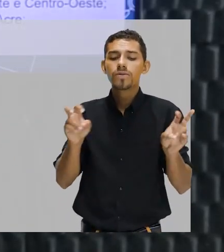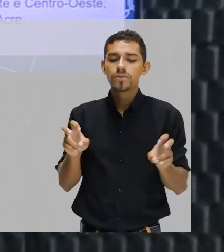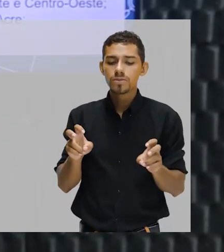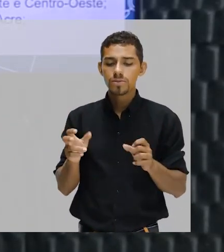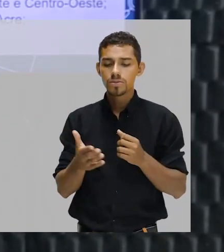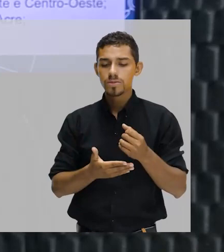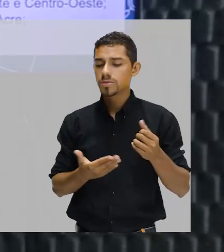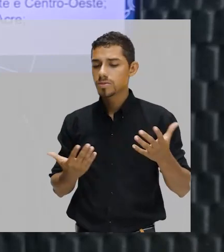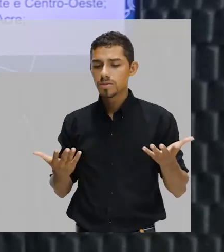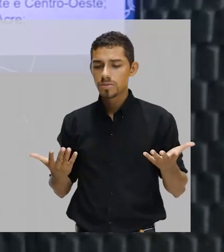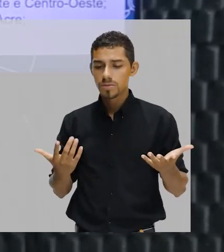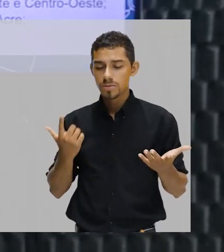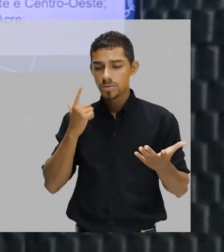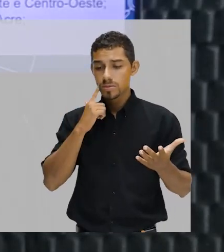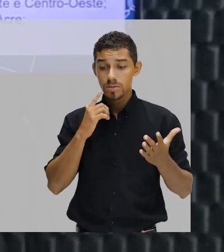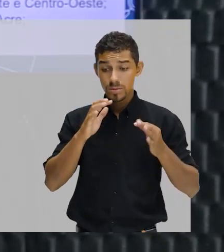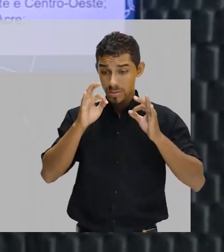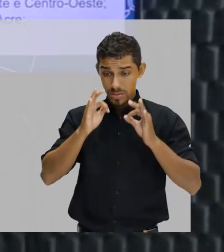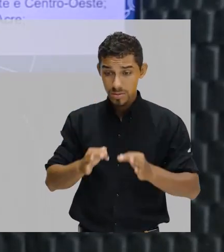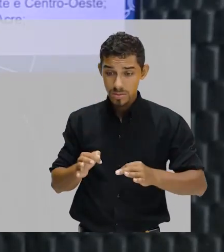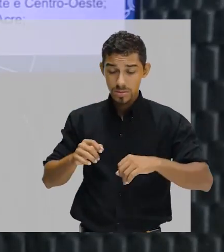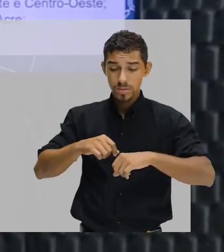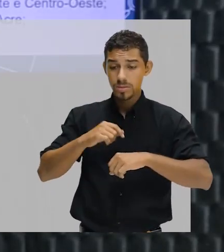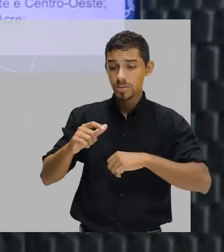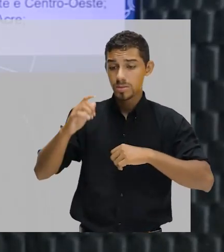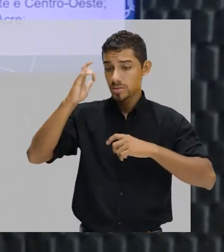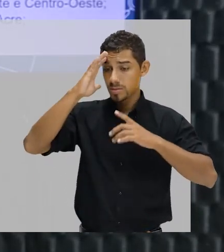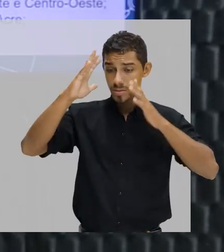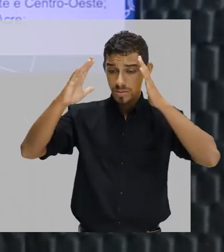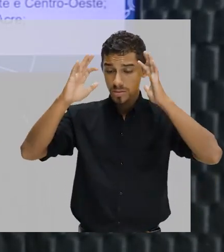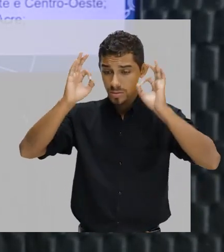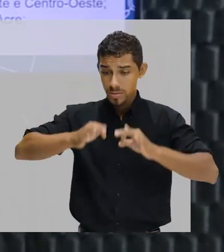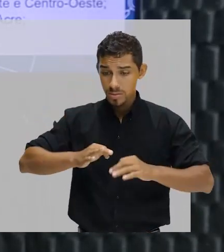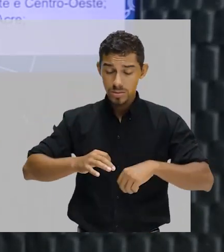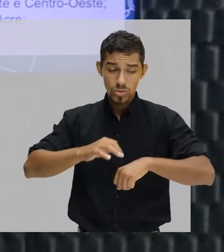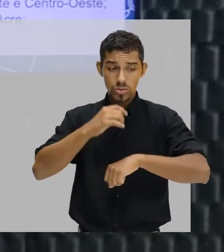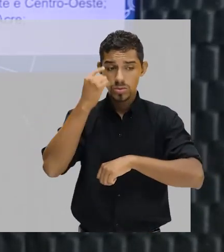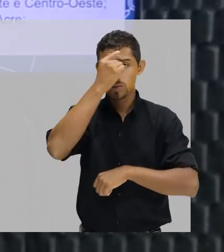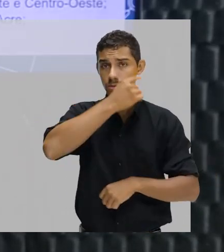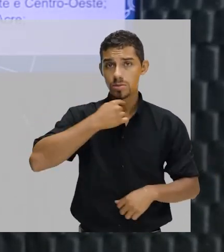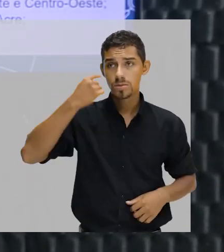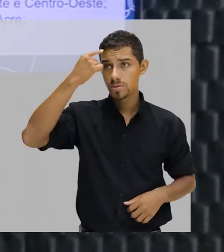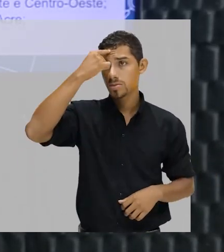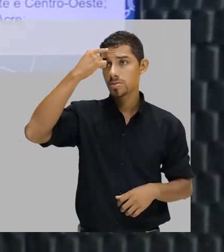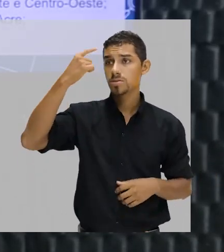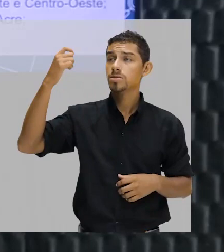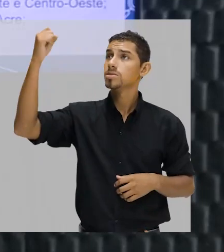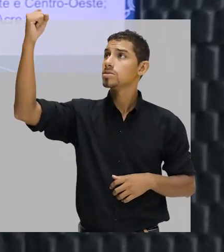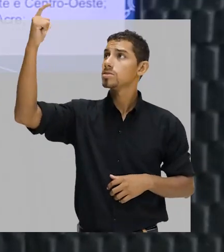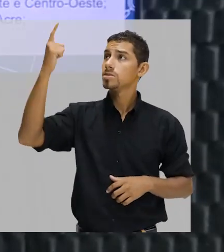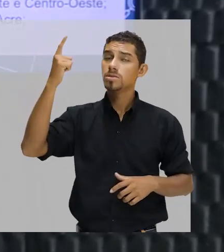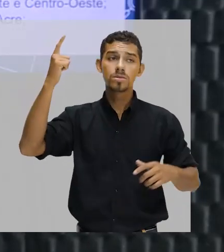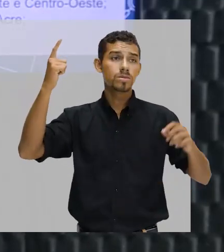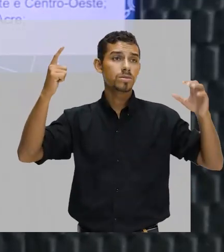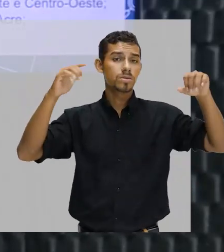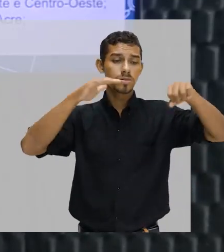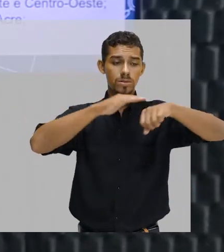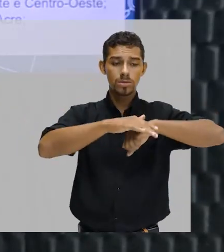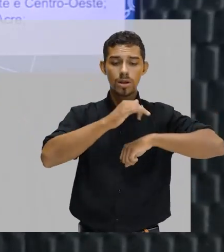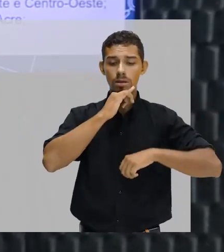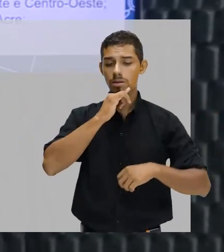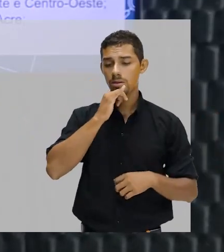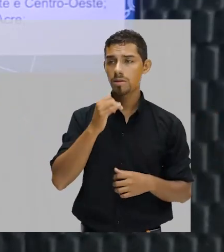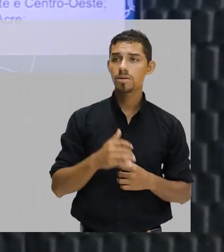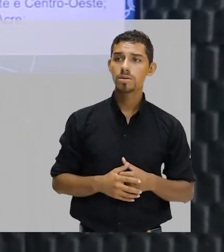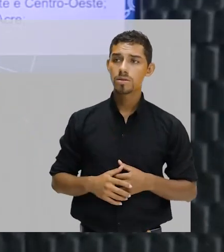horário? É simples, é estabelecer uma lógica entre a hora e o dia e a noite. Por exemplo, quando eu